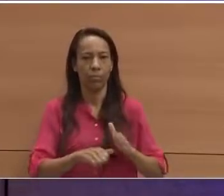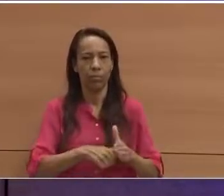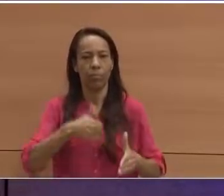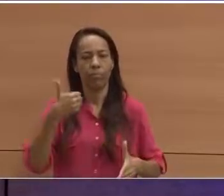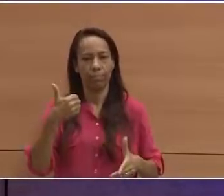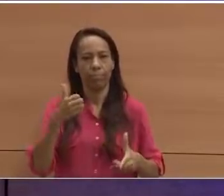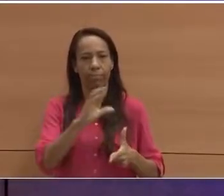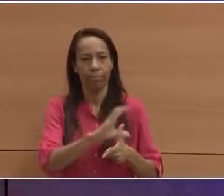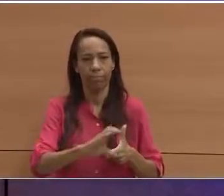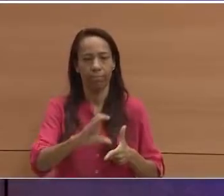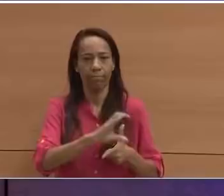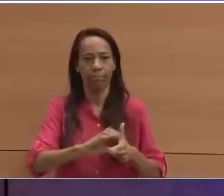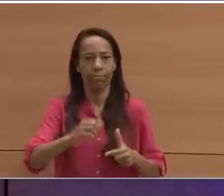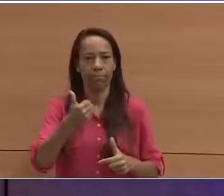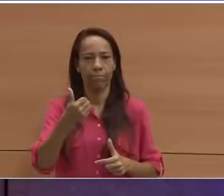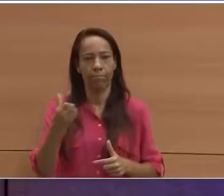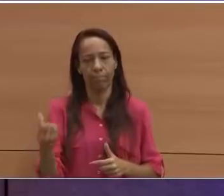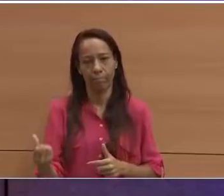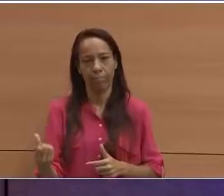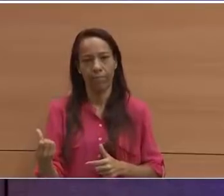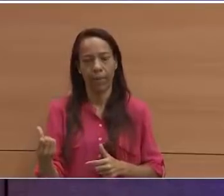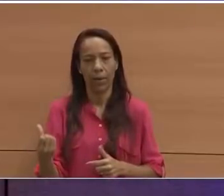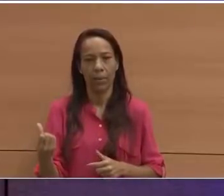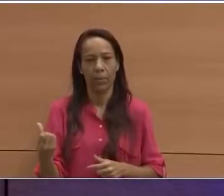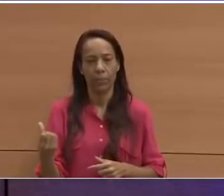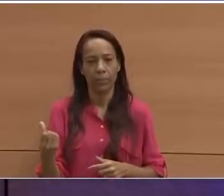ver um pouco isso. 1 Coríntios 16.